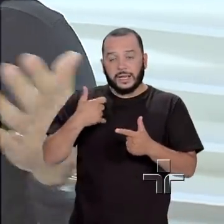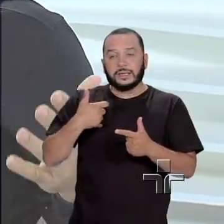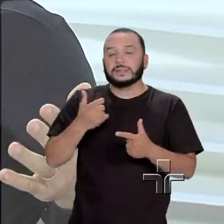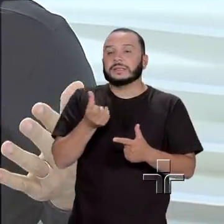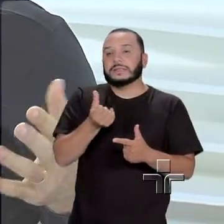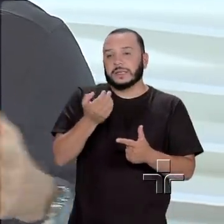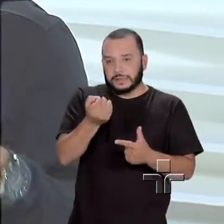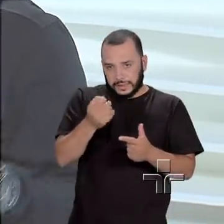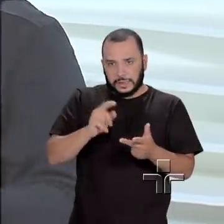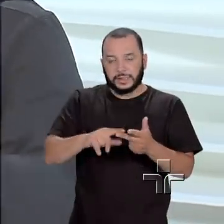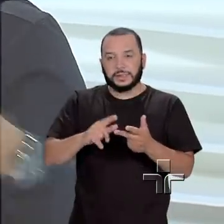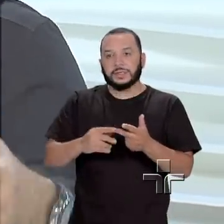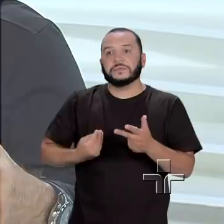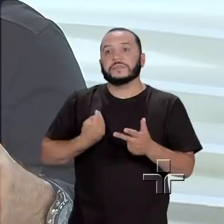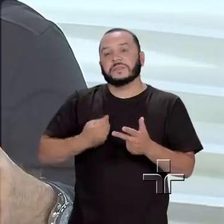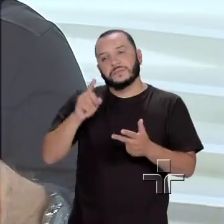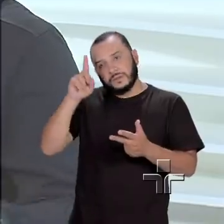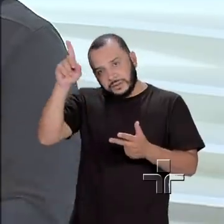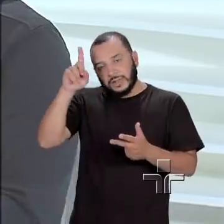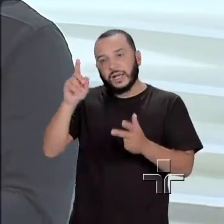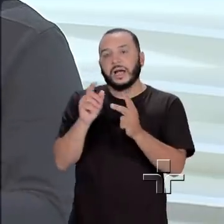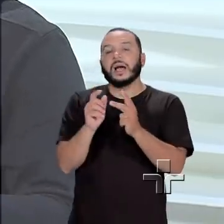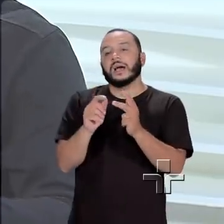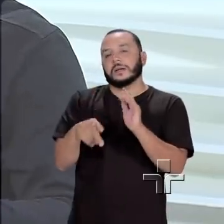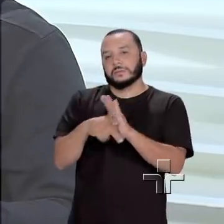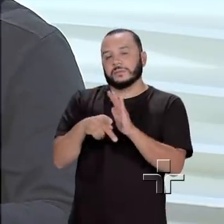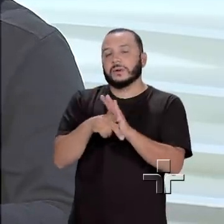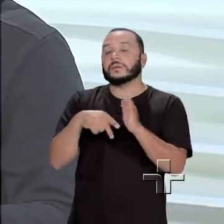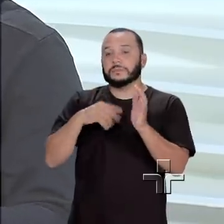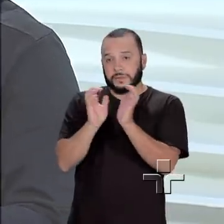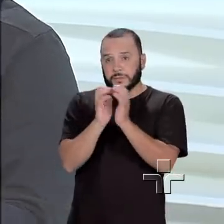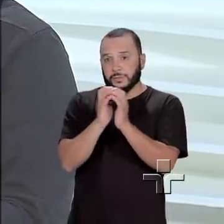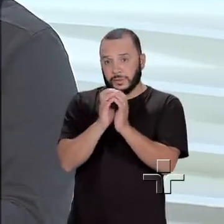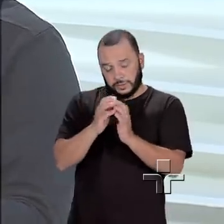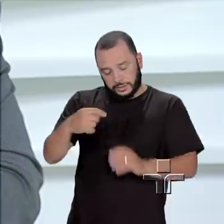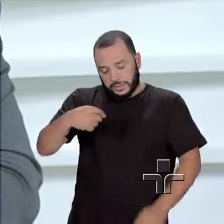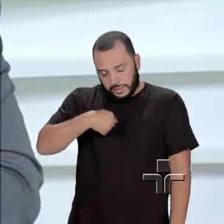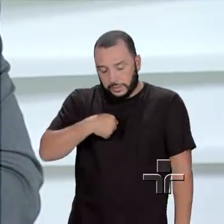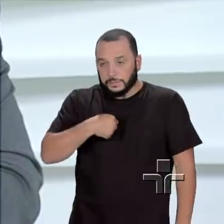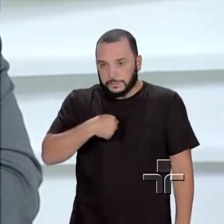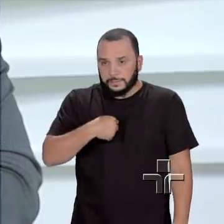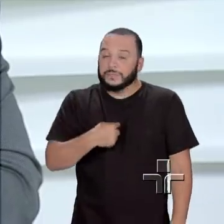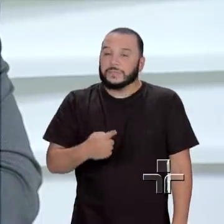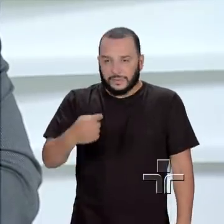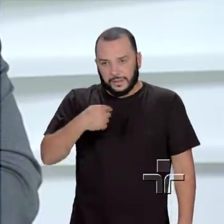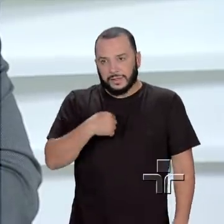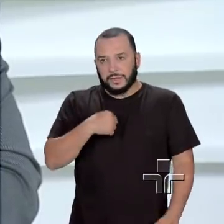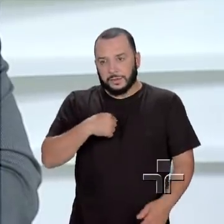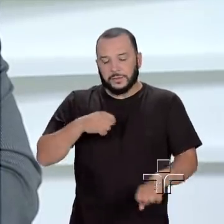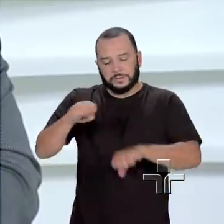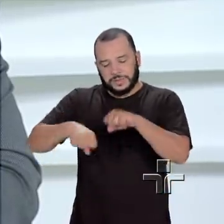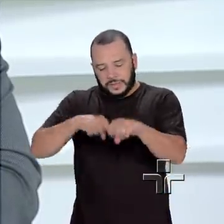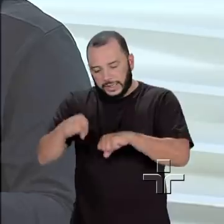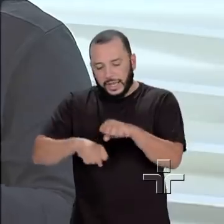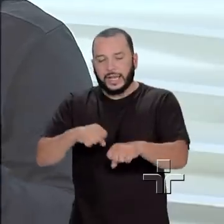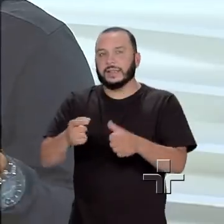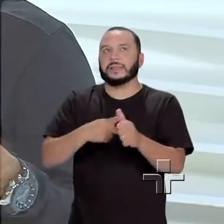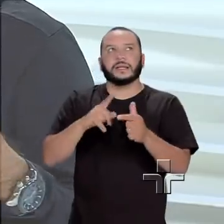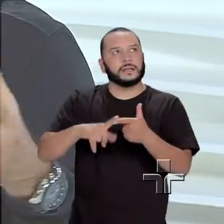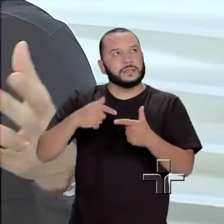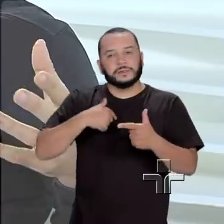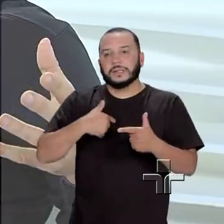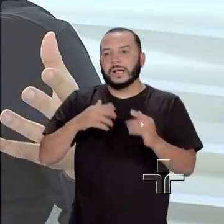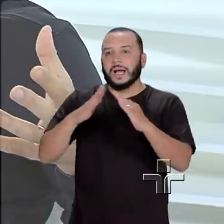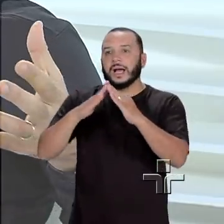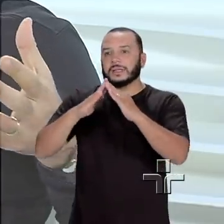Recife. Eu e um grupo de pessoas, eventualmente conectadas no mesmo bairro, que andam de bicicleta, que têm os mesmos hábitos. Na hora